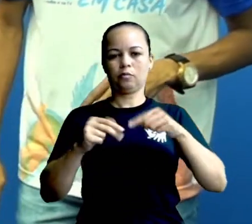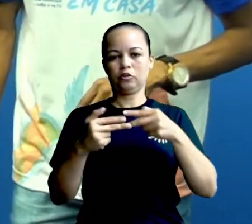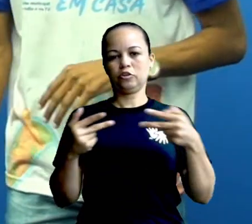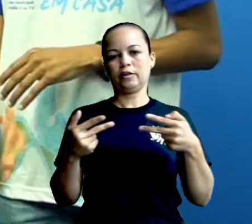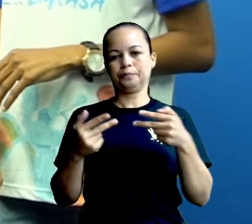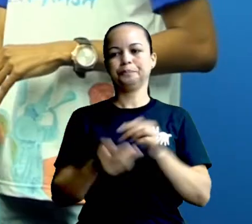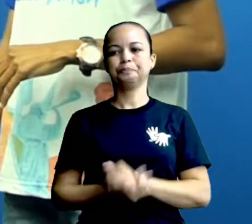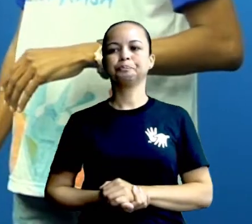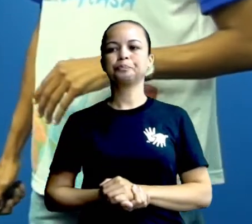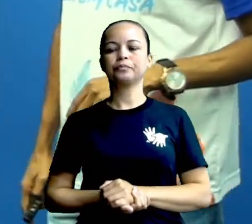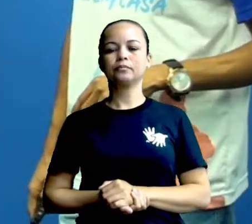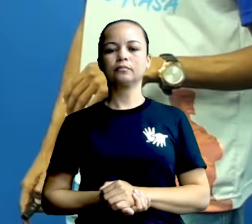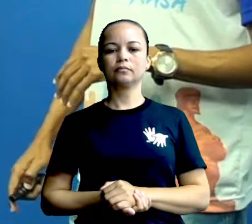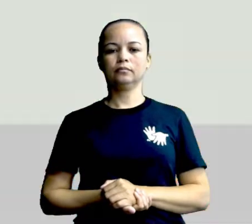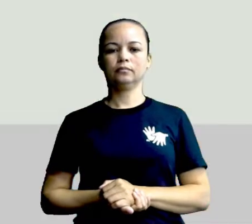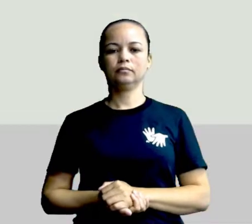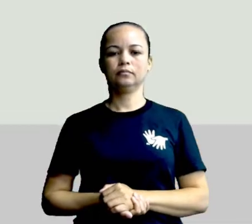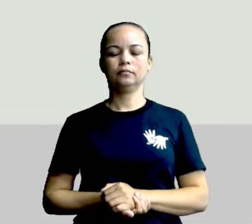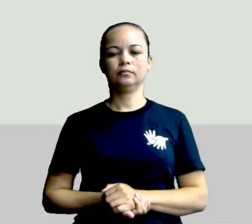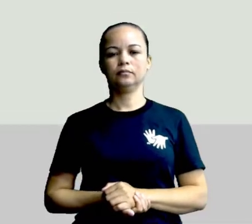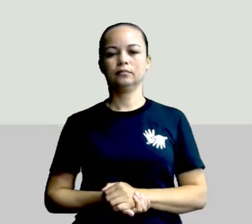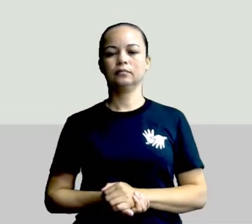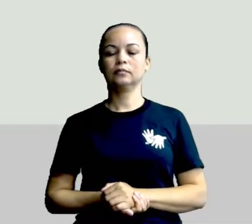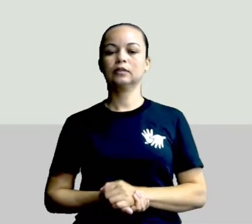transparente. Beleza?